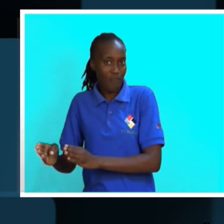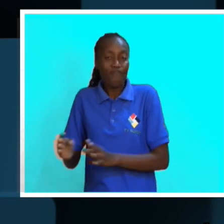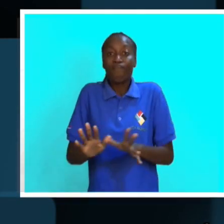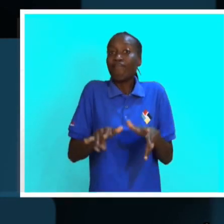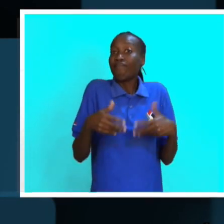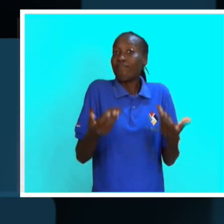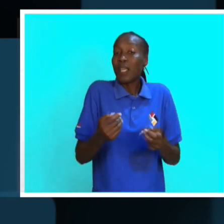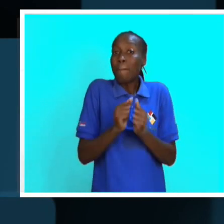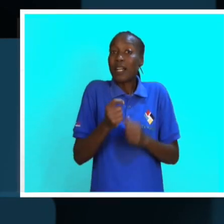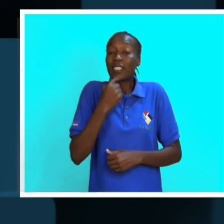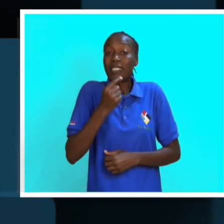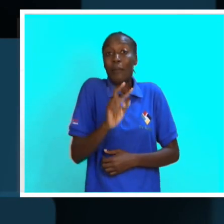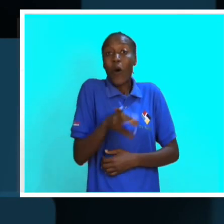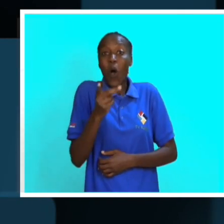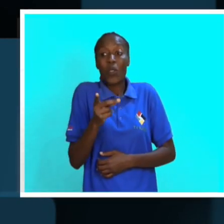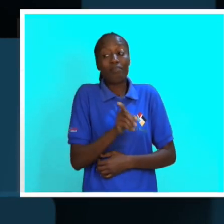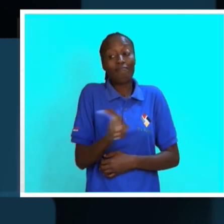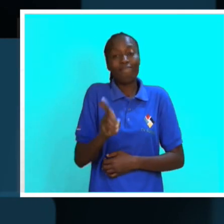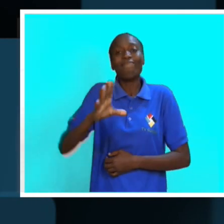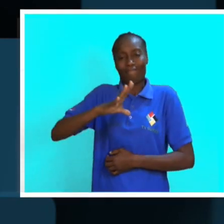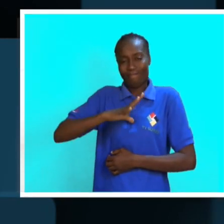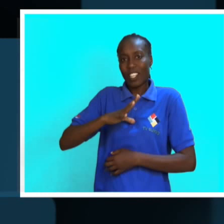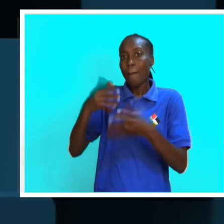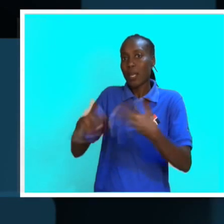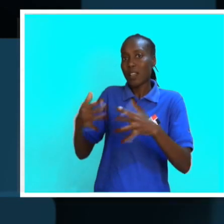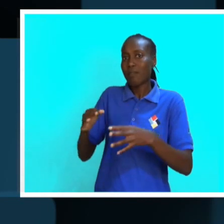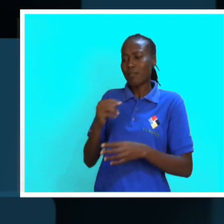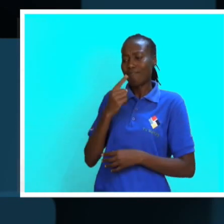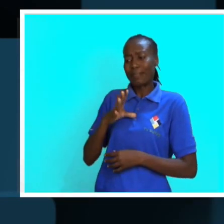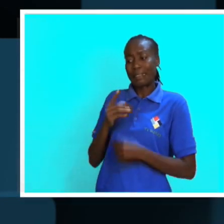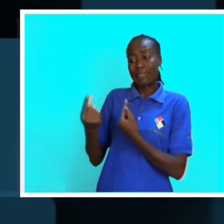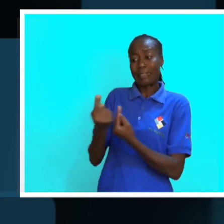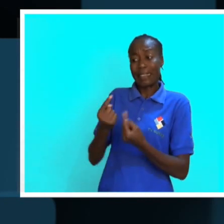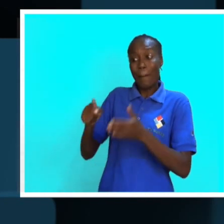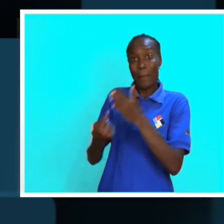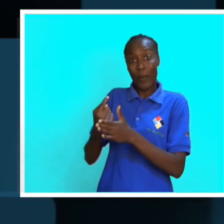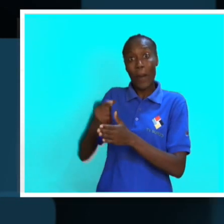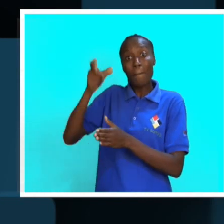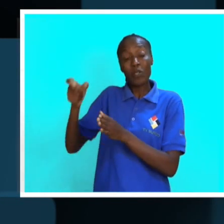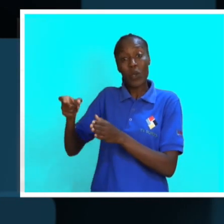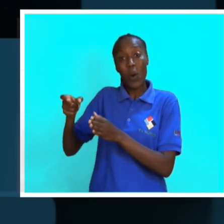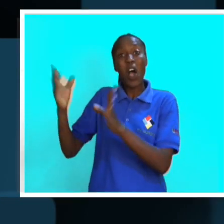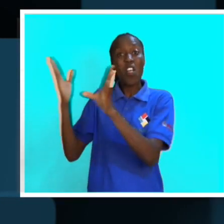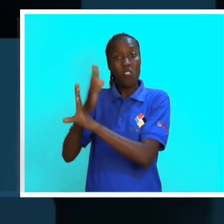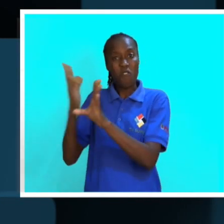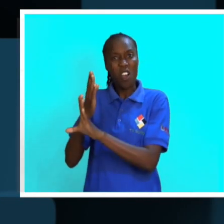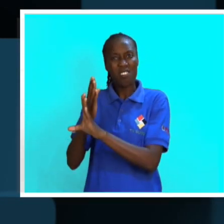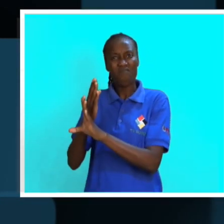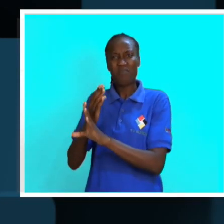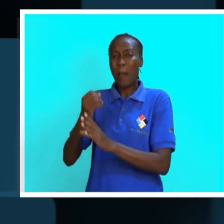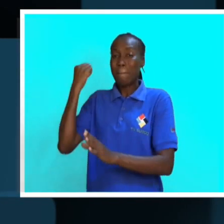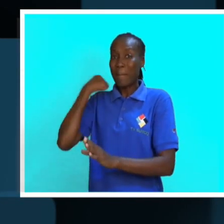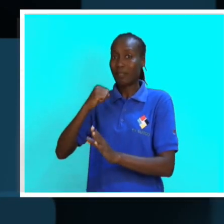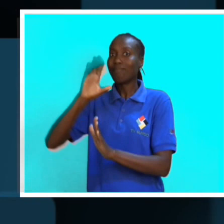outras pessoas, mas por outro lado eu deixo ele brincar e fica aquela situação, será que virá alguém